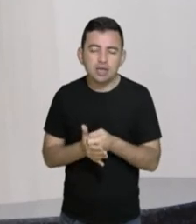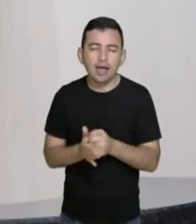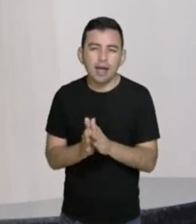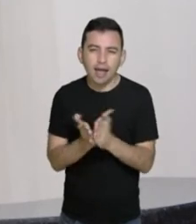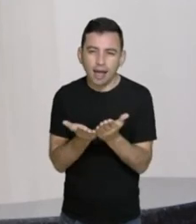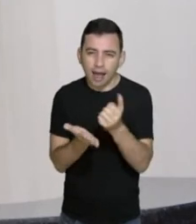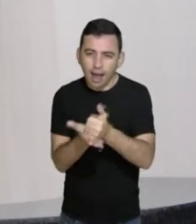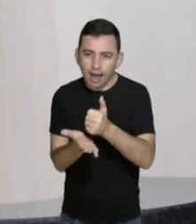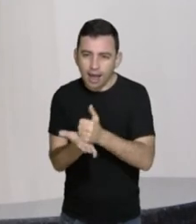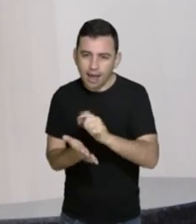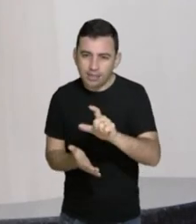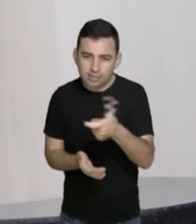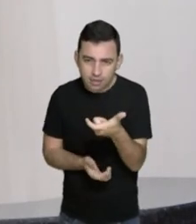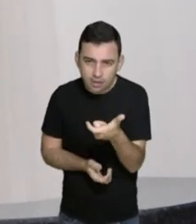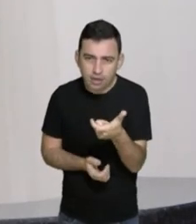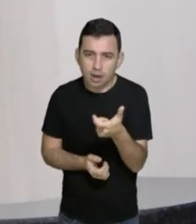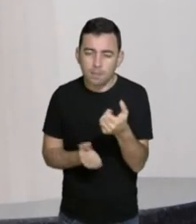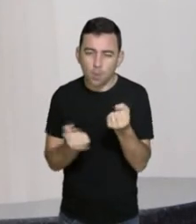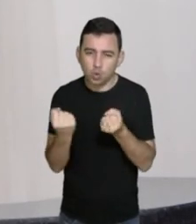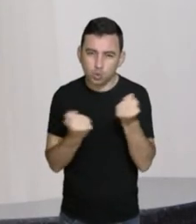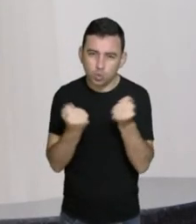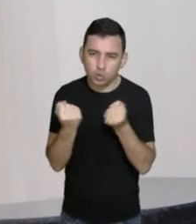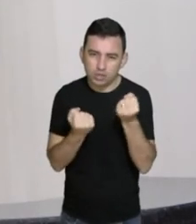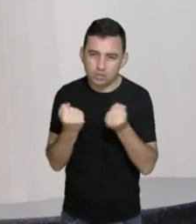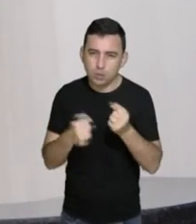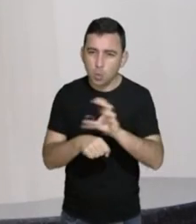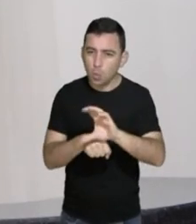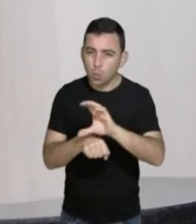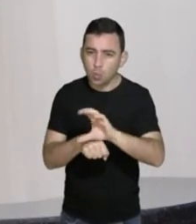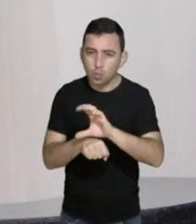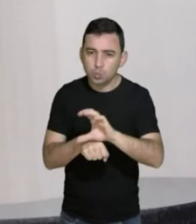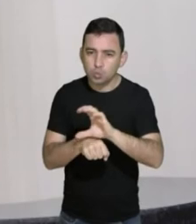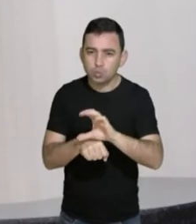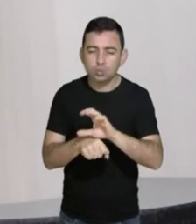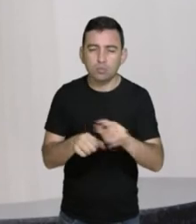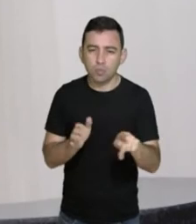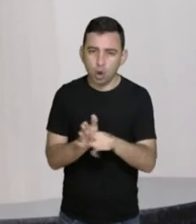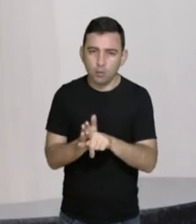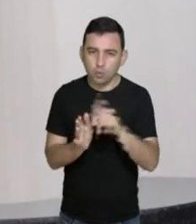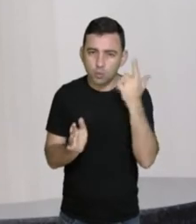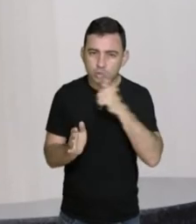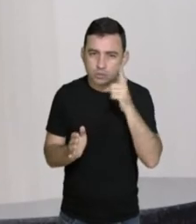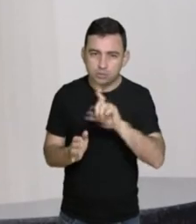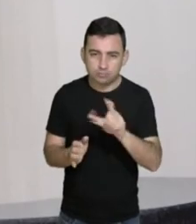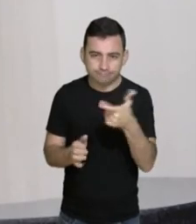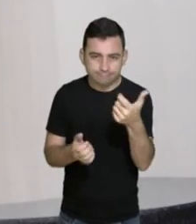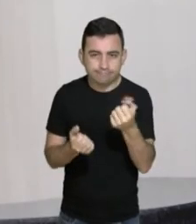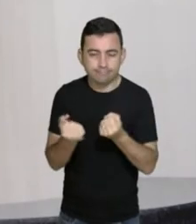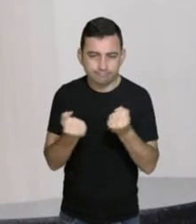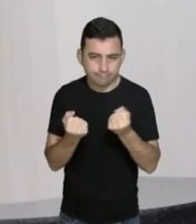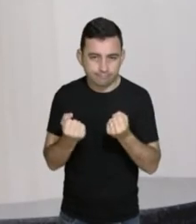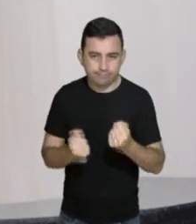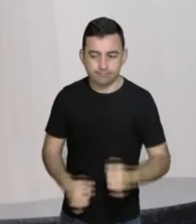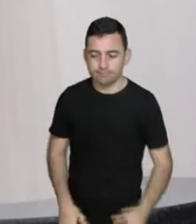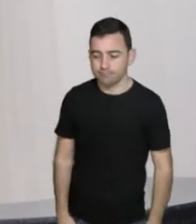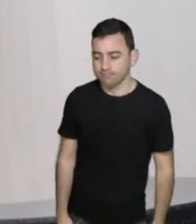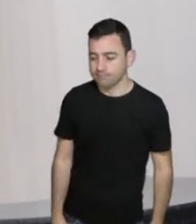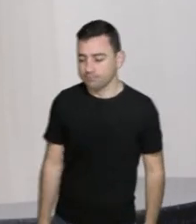motorista, a exigência do curso de formação para se obter a carteira de motorista.